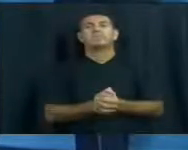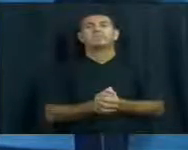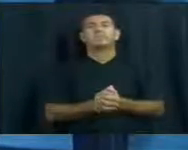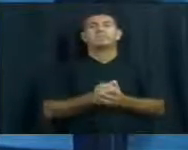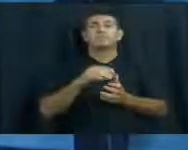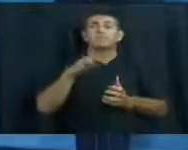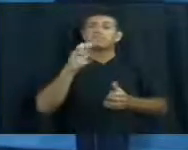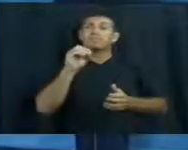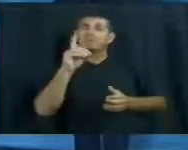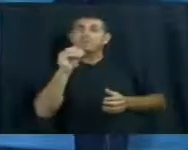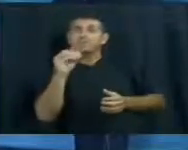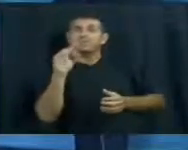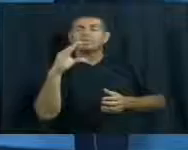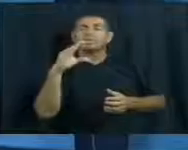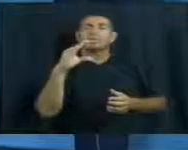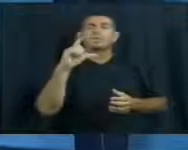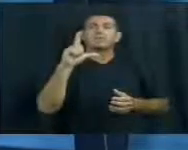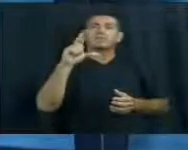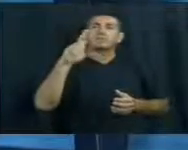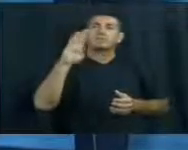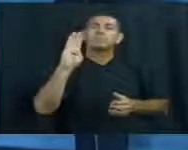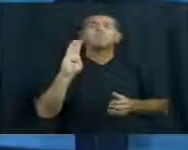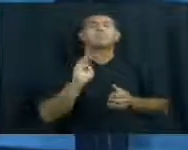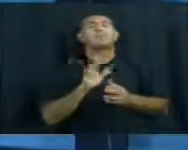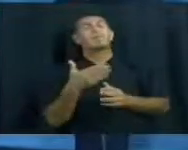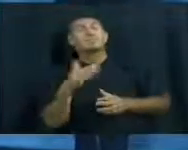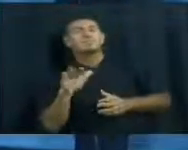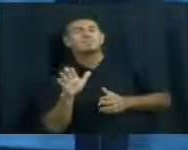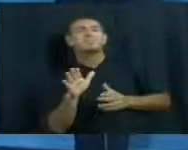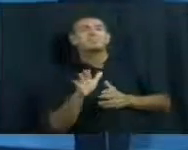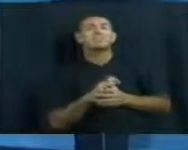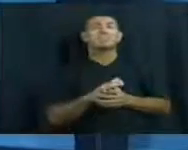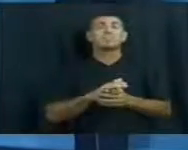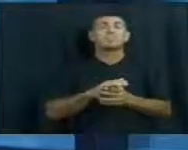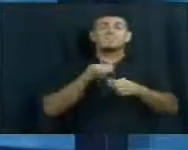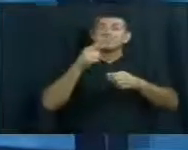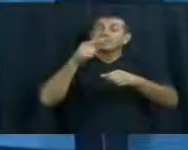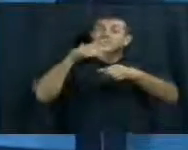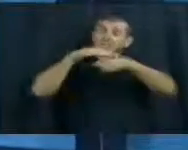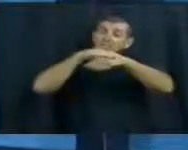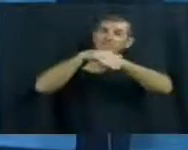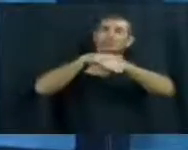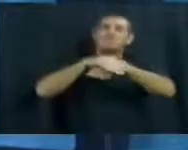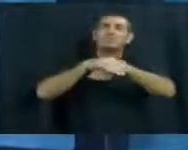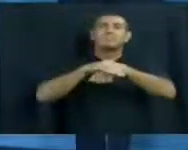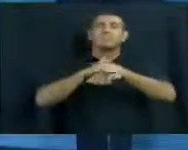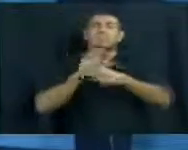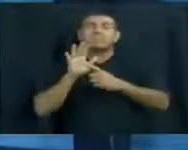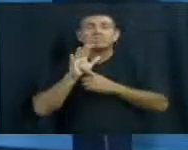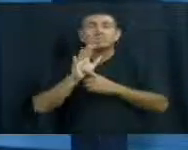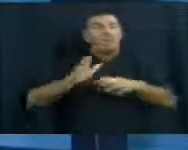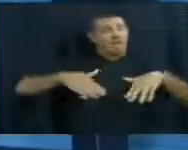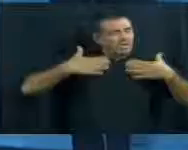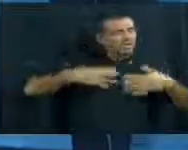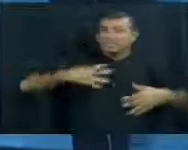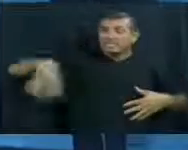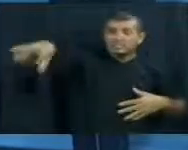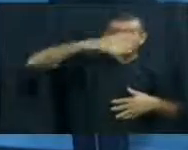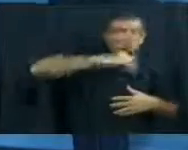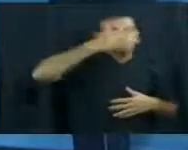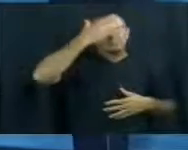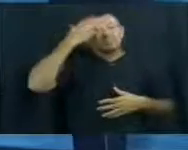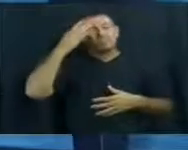Body Club vai entrar por volta aí de 19 horas, fazendo um trabalho maravilhoso, alegrando a galera toda, né?